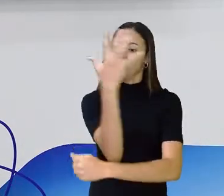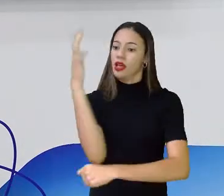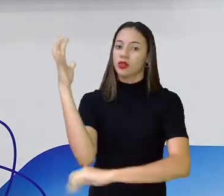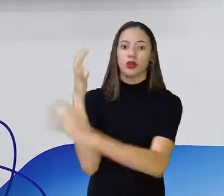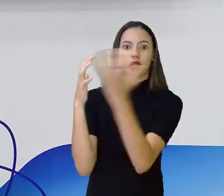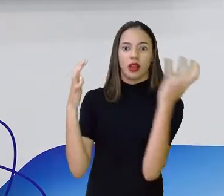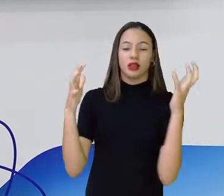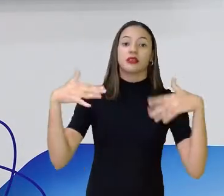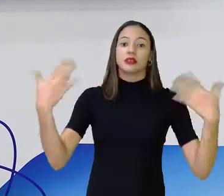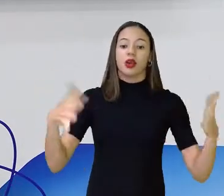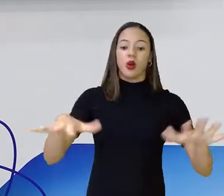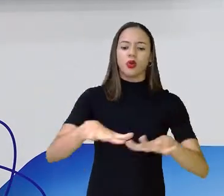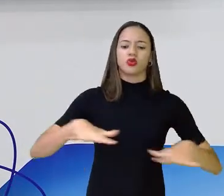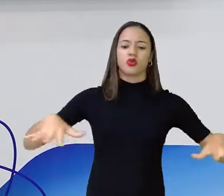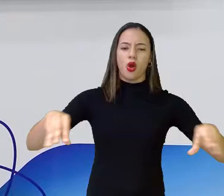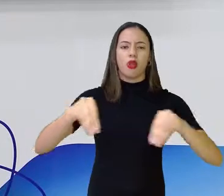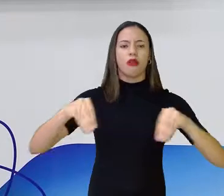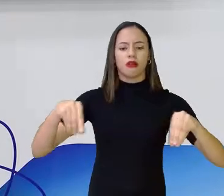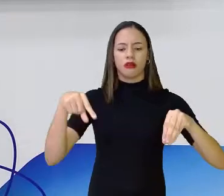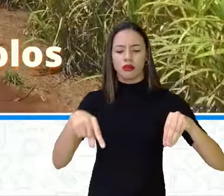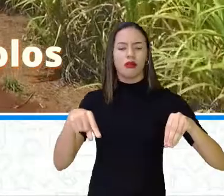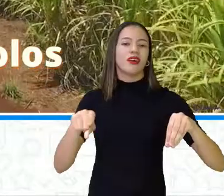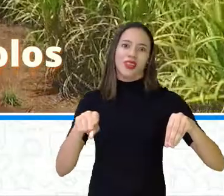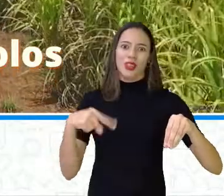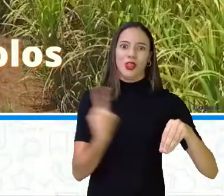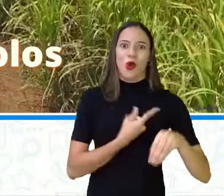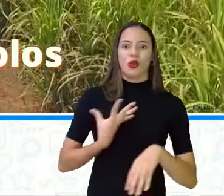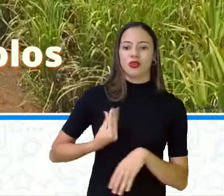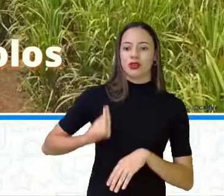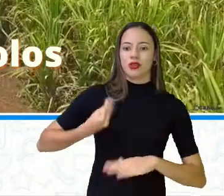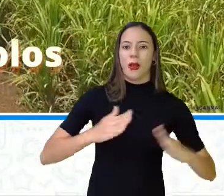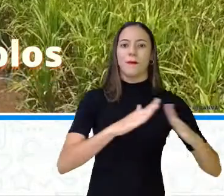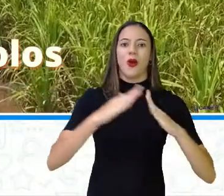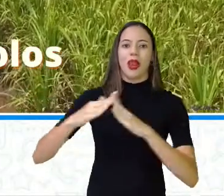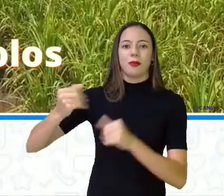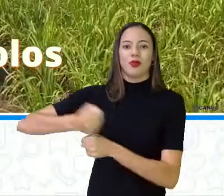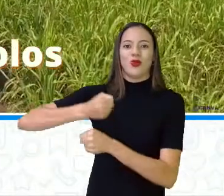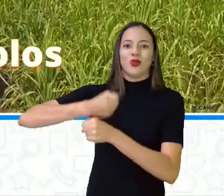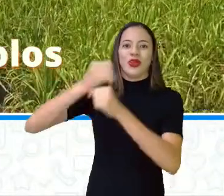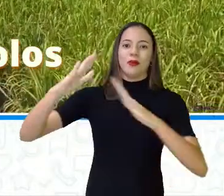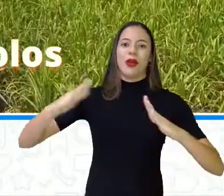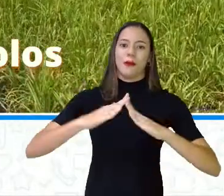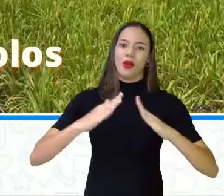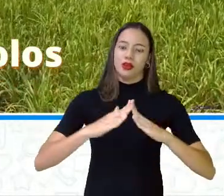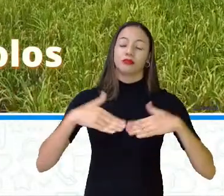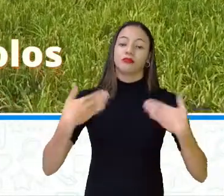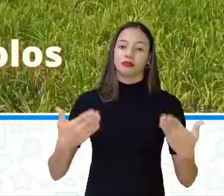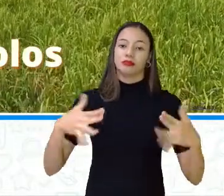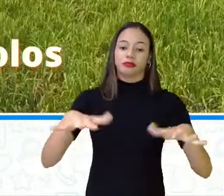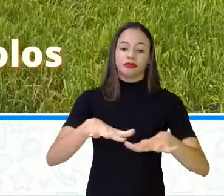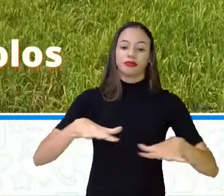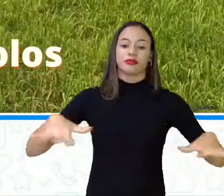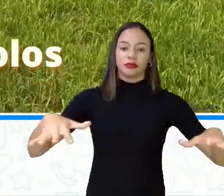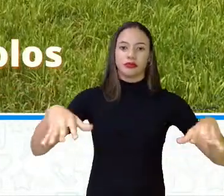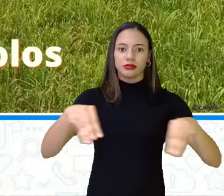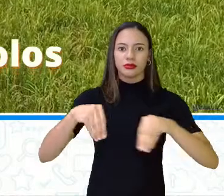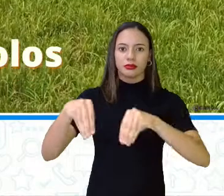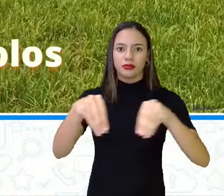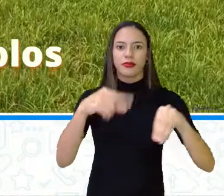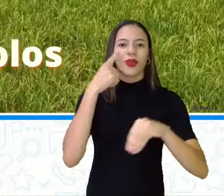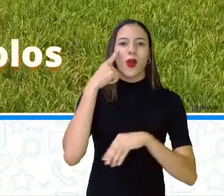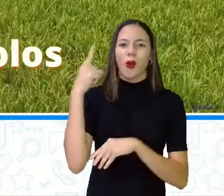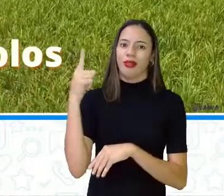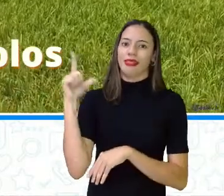nós estamos morando, né? Onde a gente constrói a nossa moradia. Então o solo, além dessa plantação que vocês